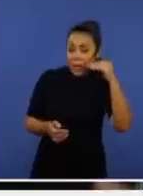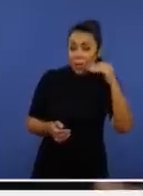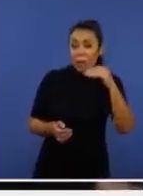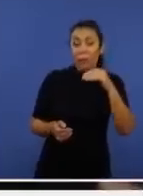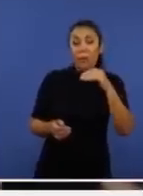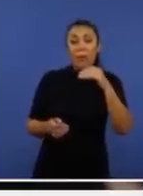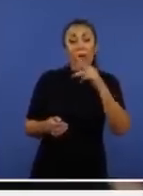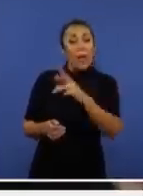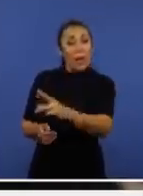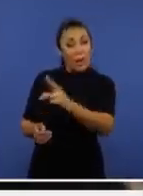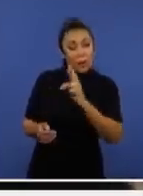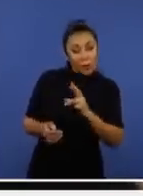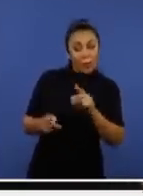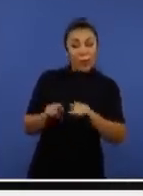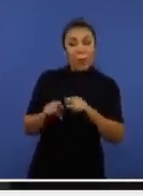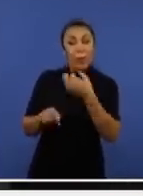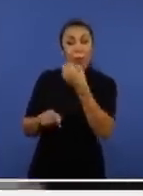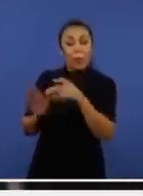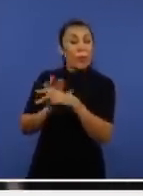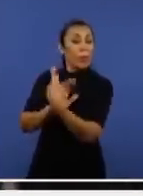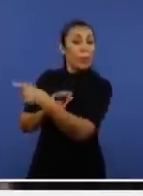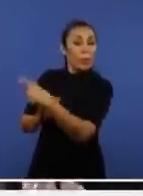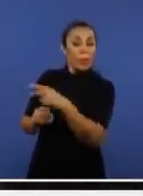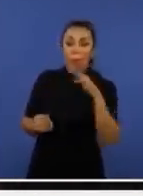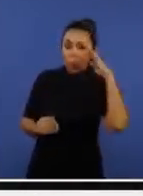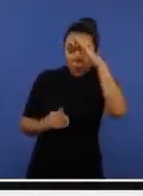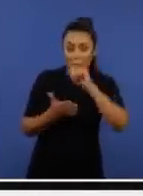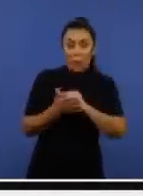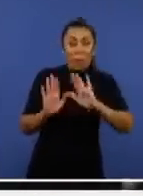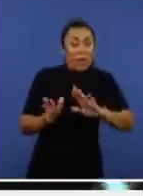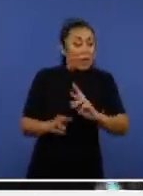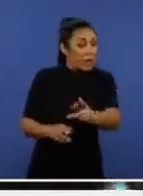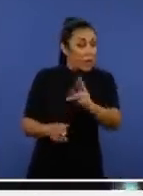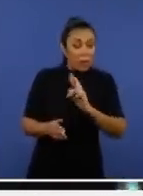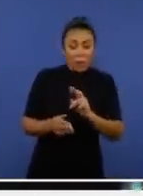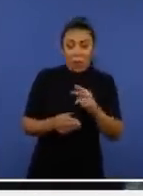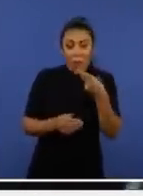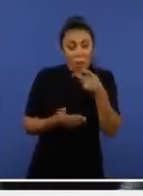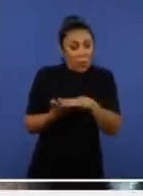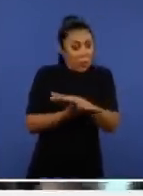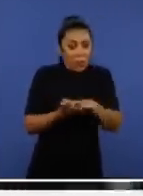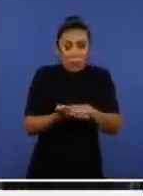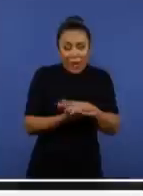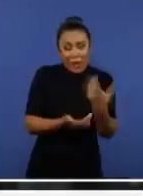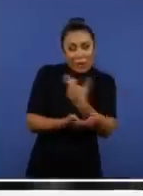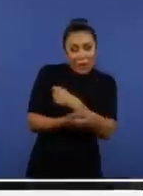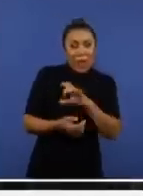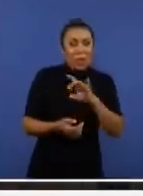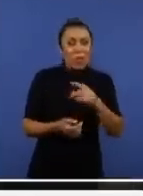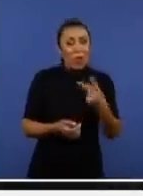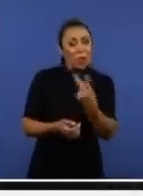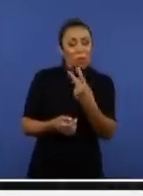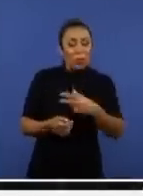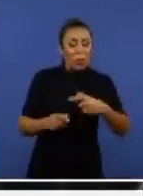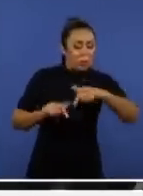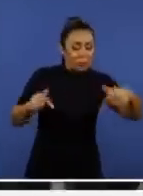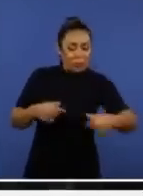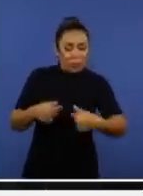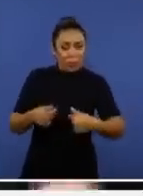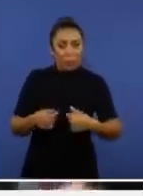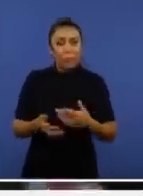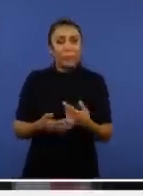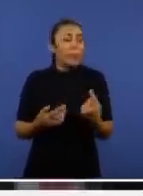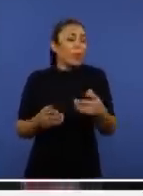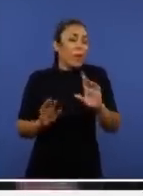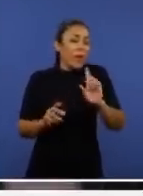comentário dele. No comentário, ele não falou absolutamente nada de vacina, passou para um ataque pessoal a mim, algo que não é